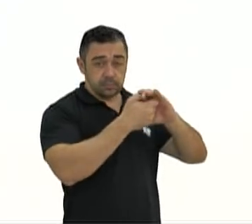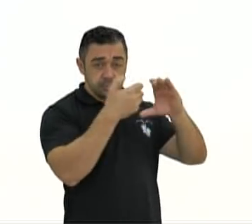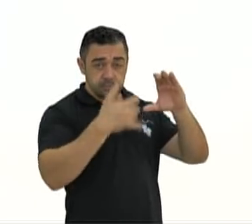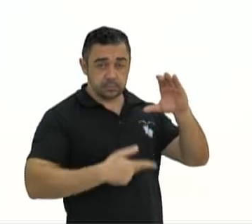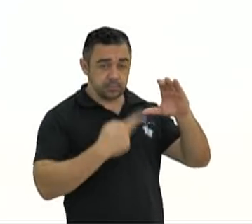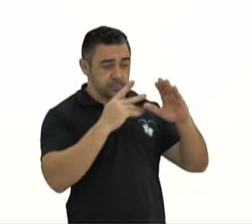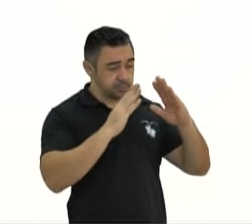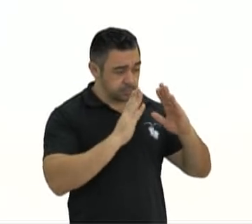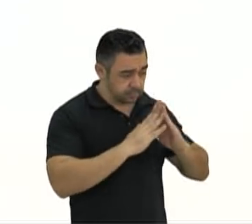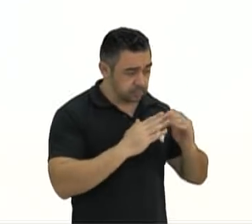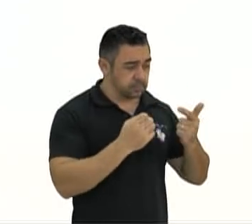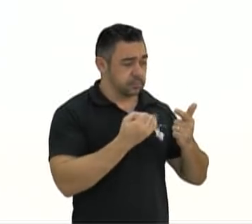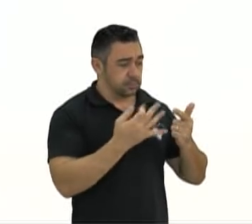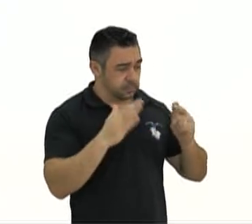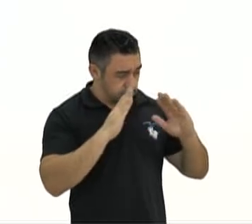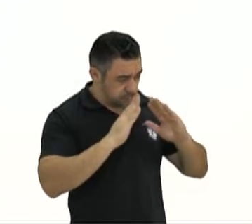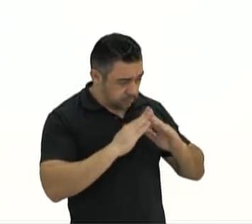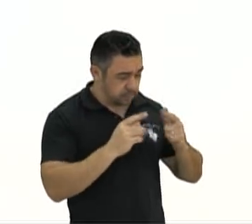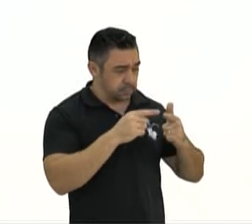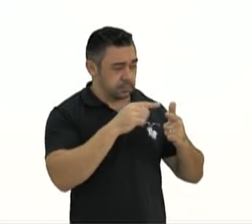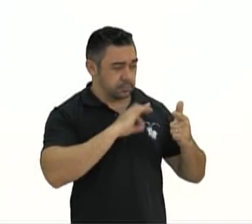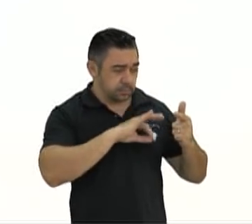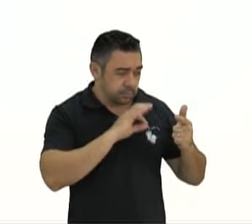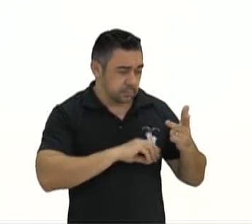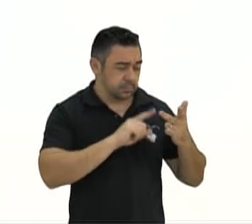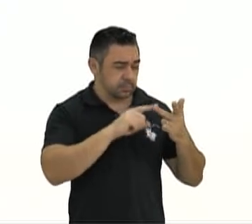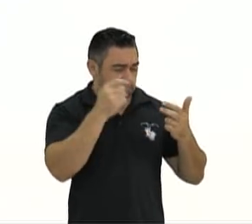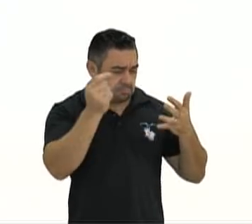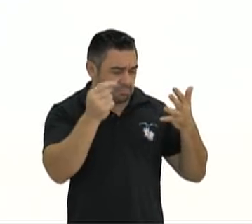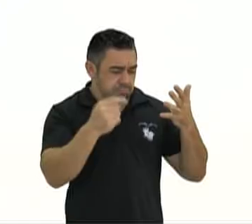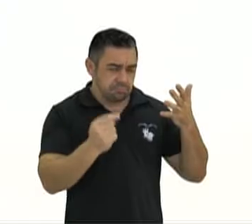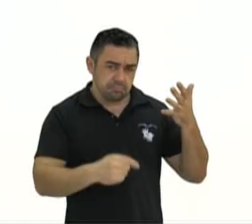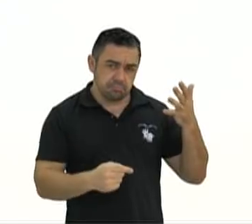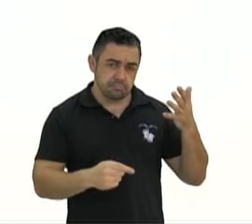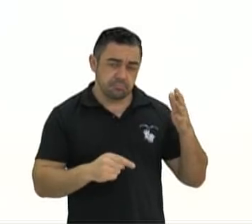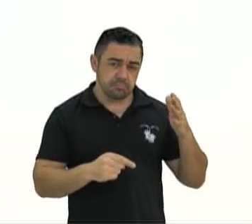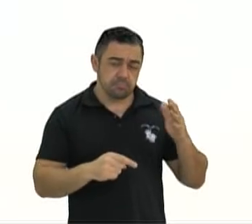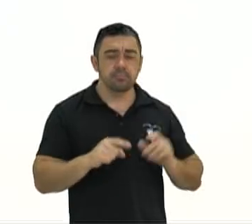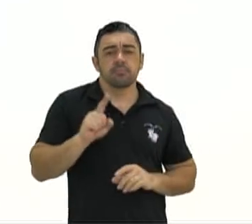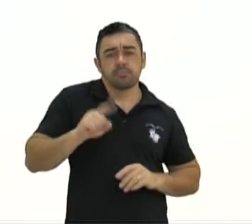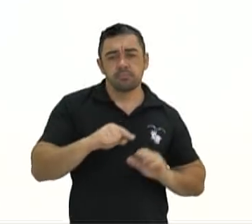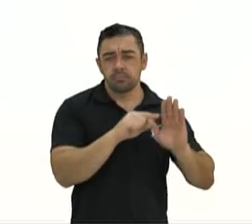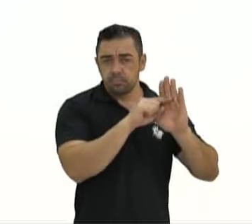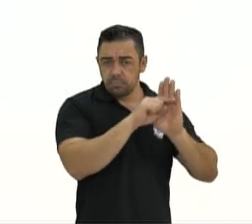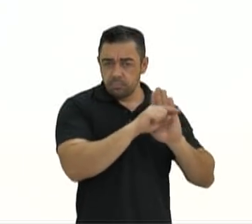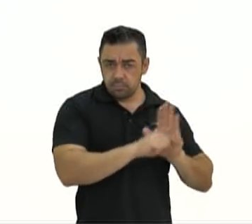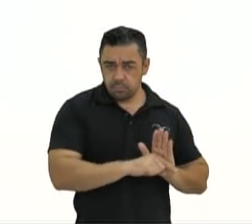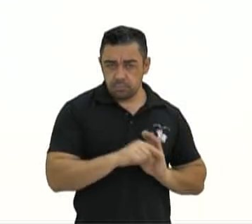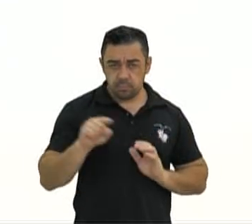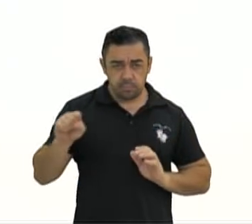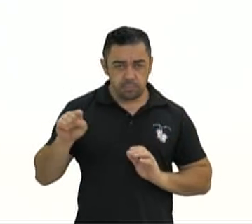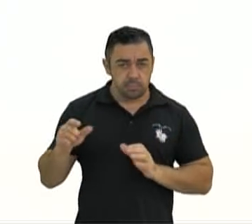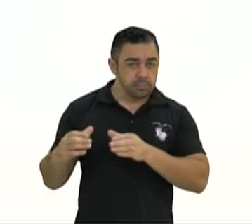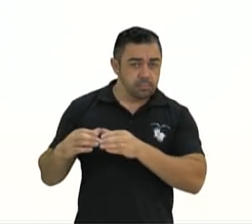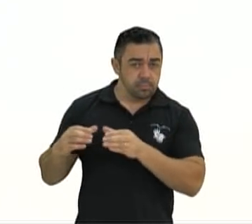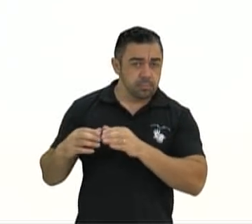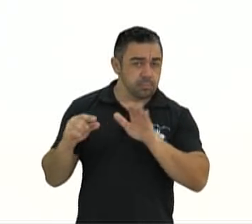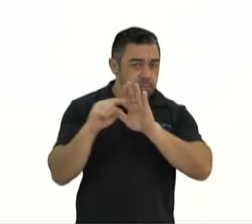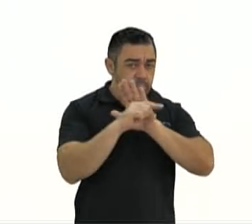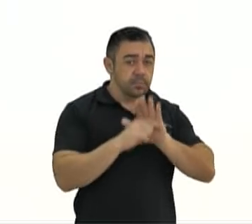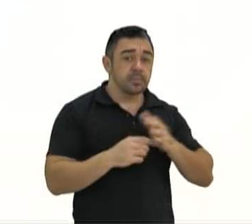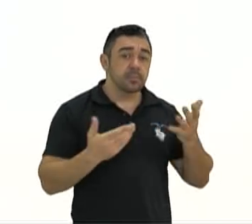quantas pessoas, qual é a renda familiar. Na verdade, essas pessoas que fazem essa pesquisa, eles